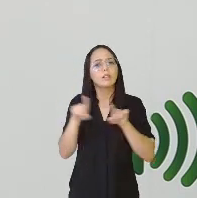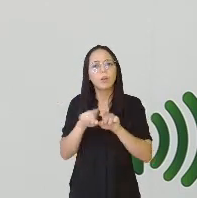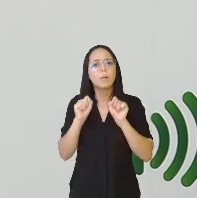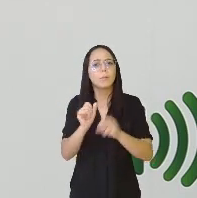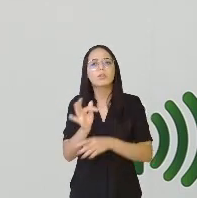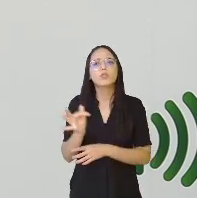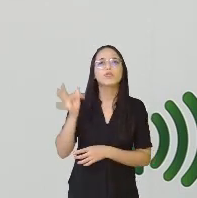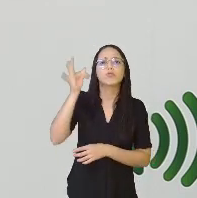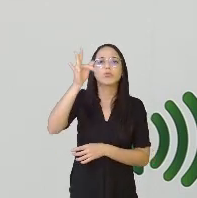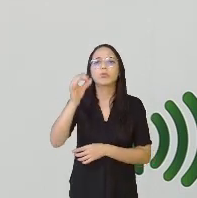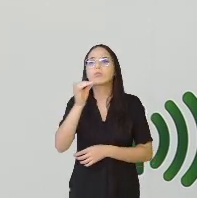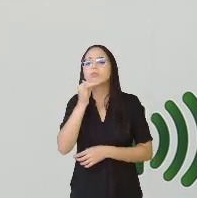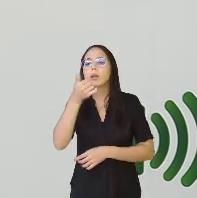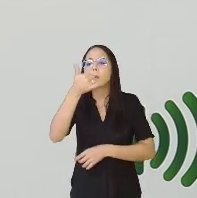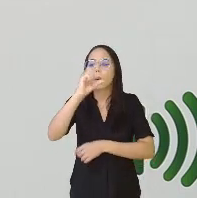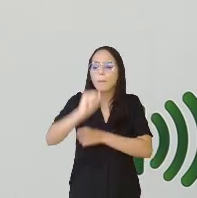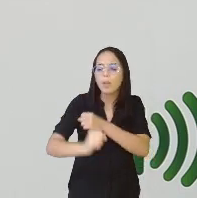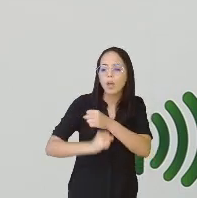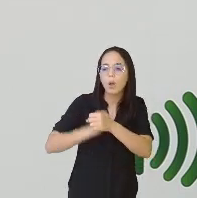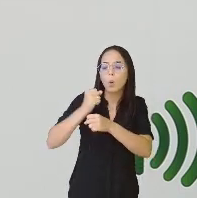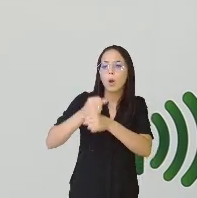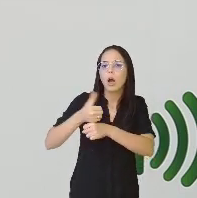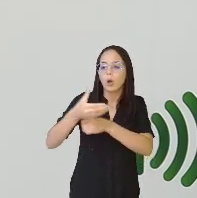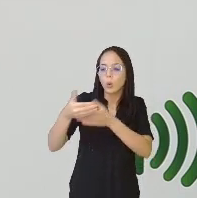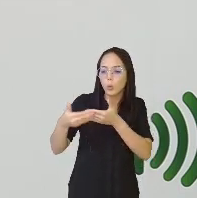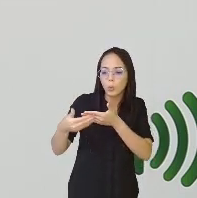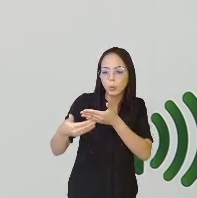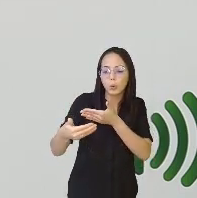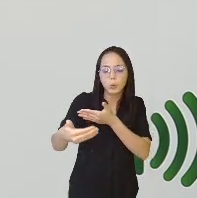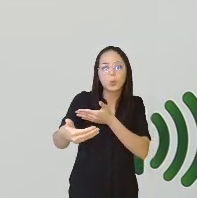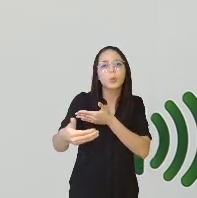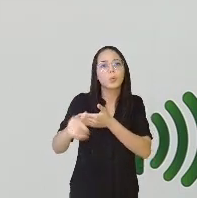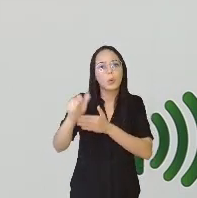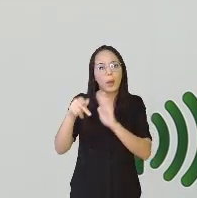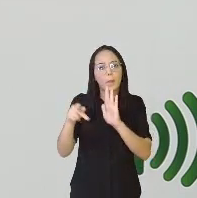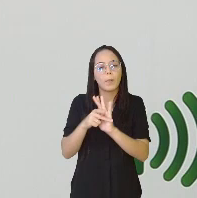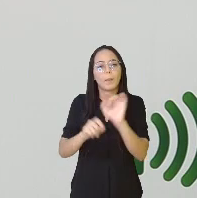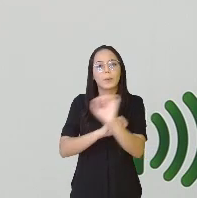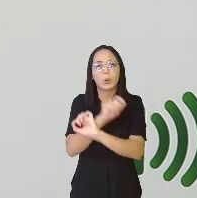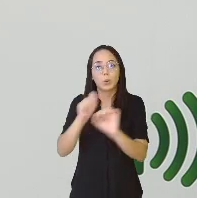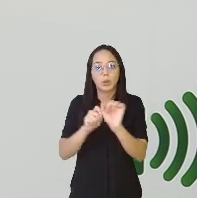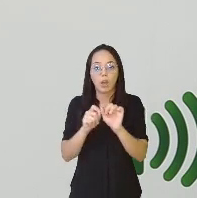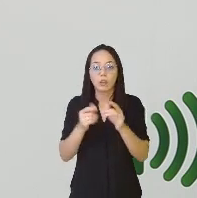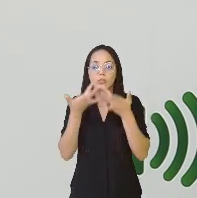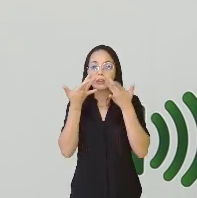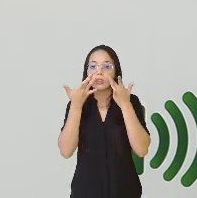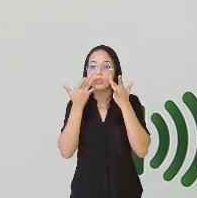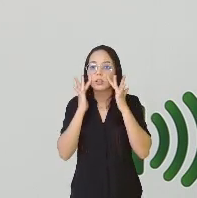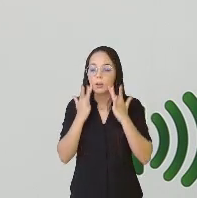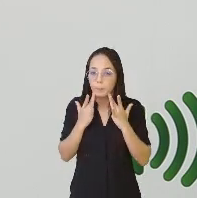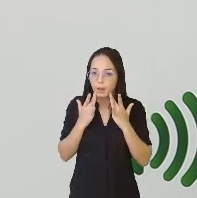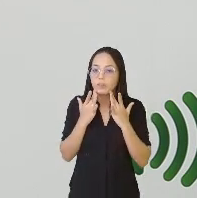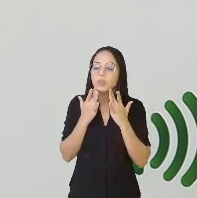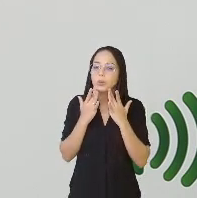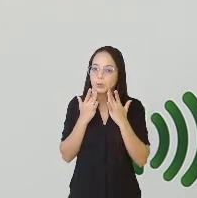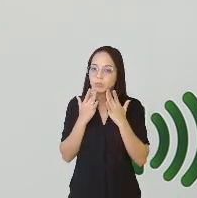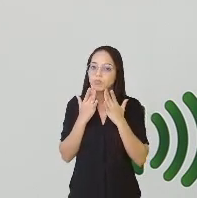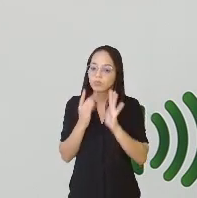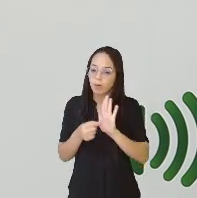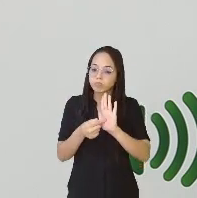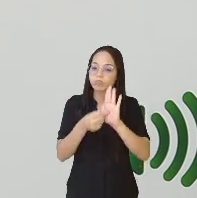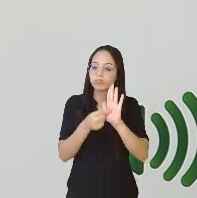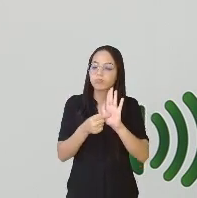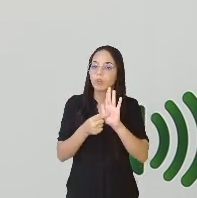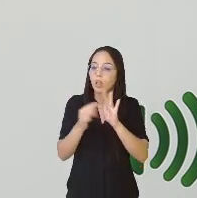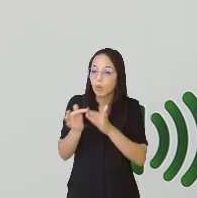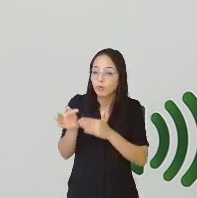100 anos. Então, esse é o tempo, dramático, que é o tempo que a peça está sendo, que a peça está